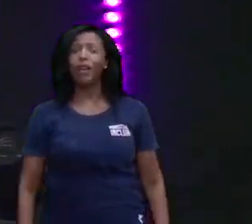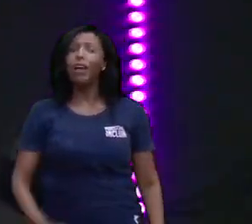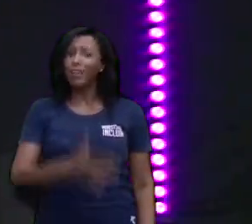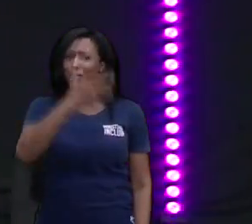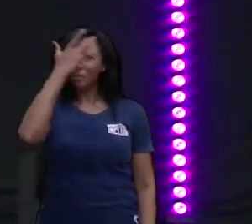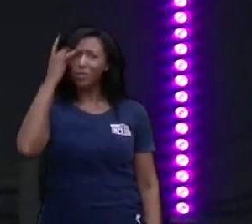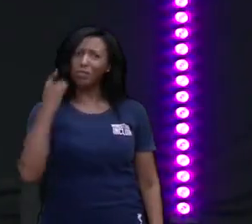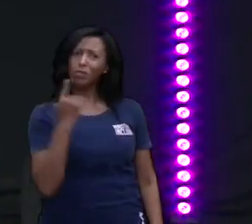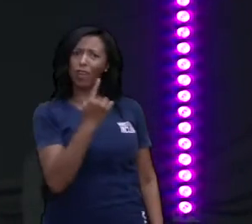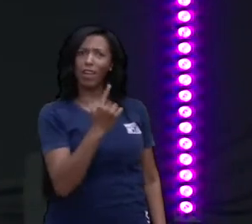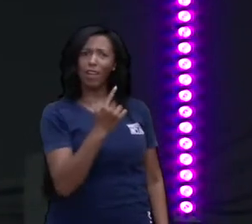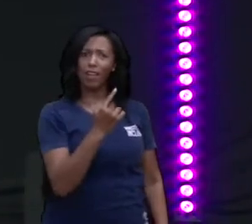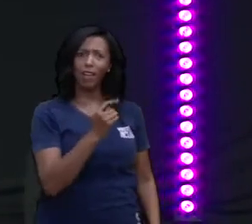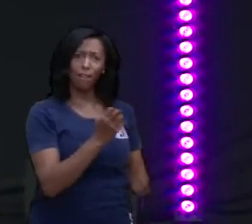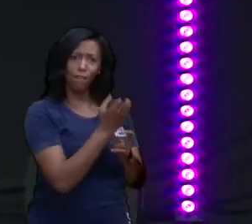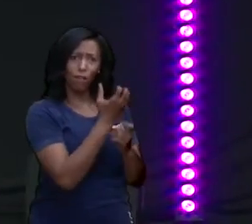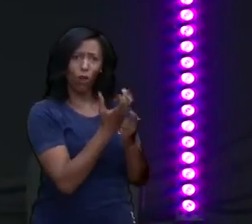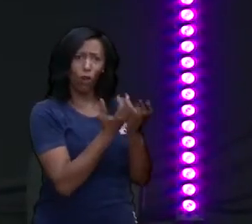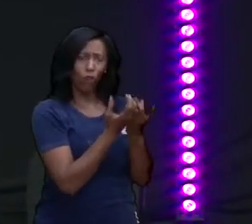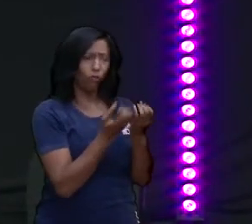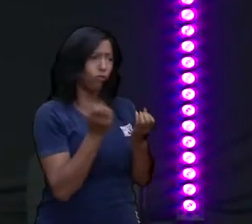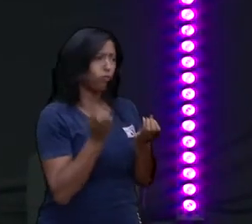acham que isso é uma revolução